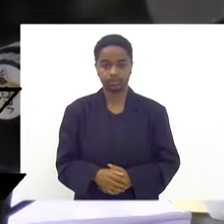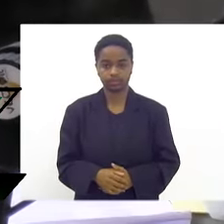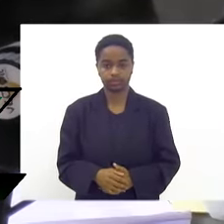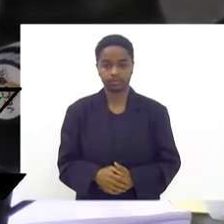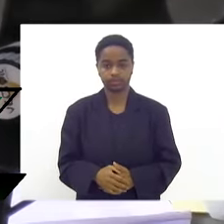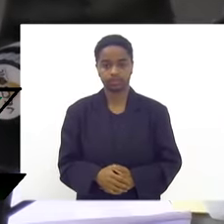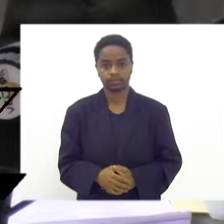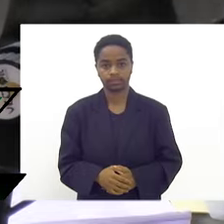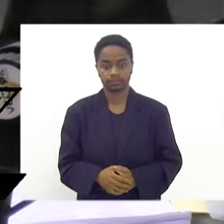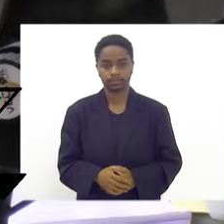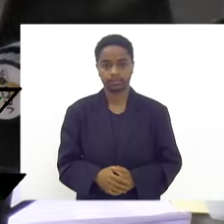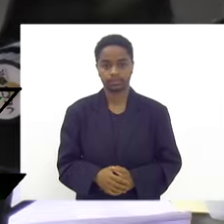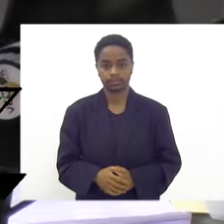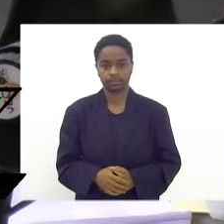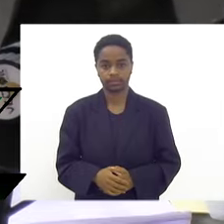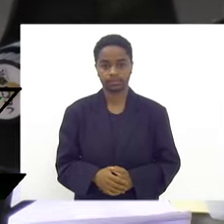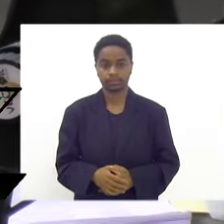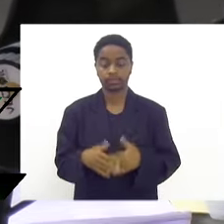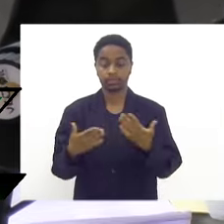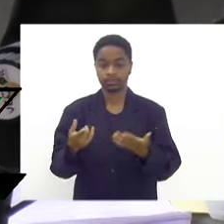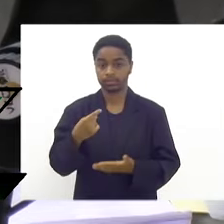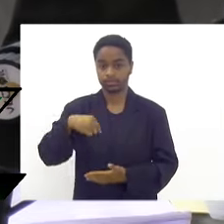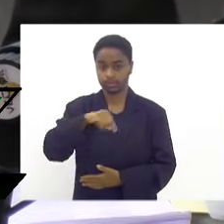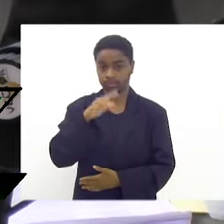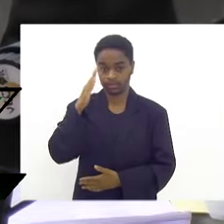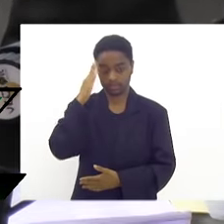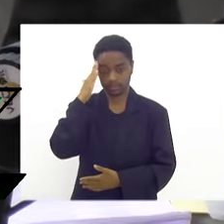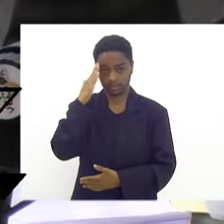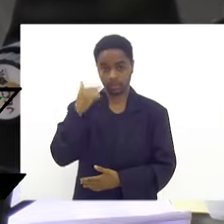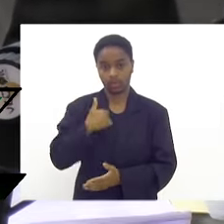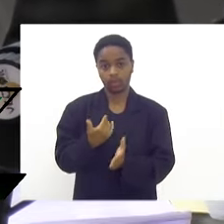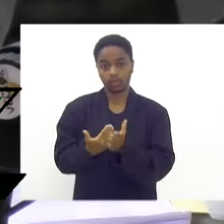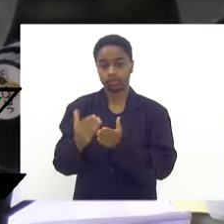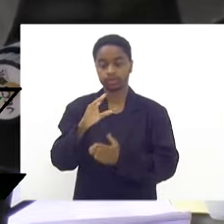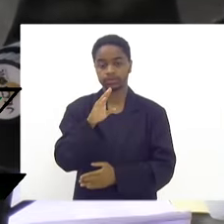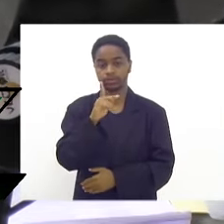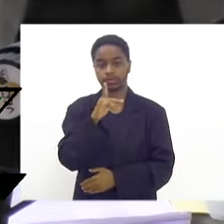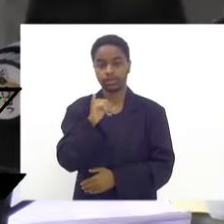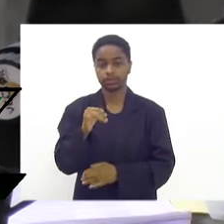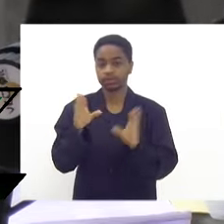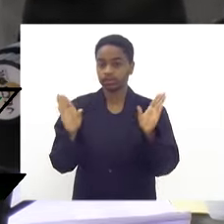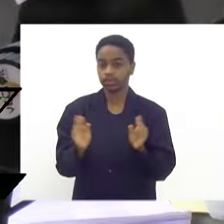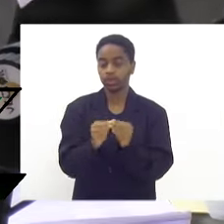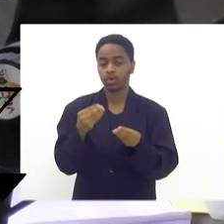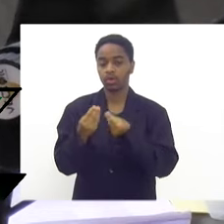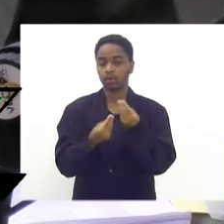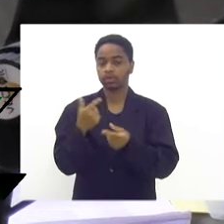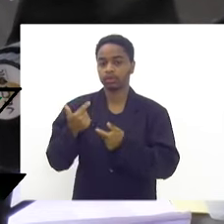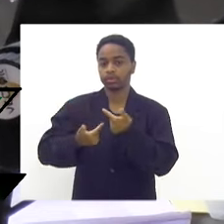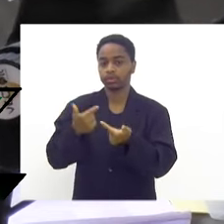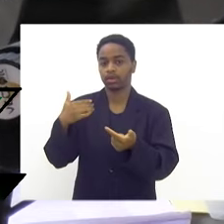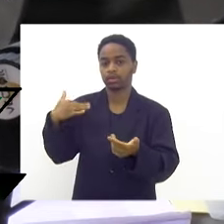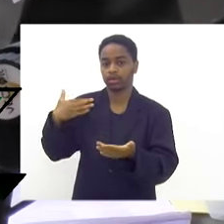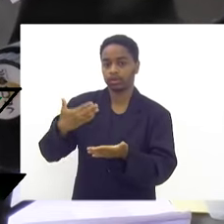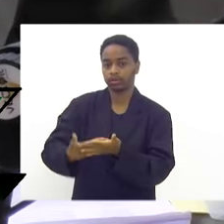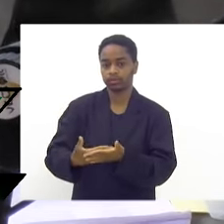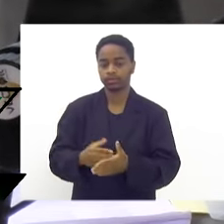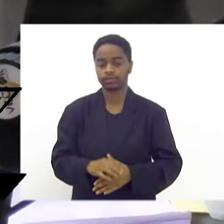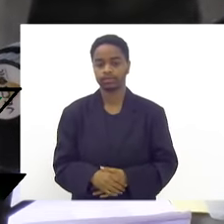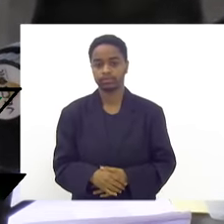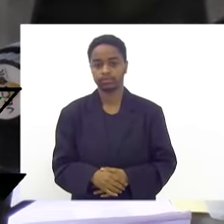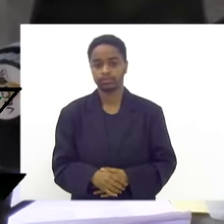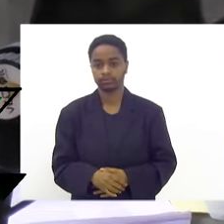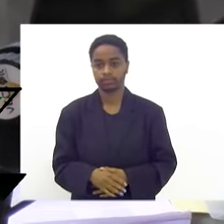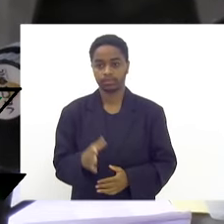bama como todos sabem eu começo todas as reuniões da CPI fazendo um breve resumo de todo o trabalho realizado eu Eu